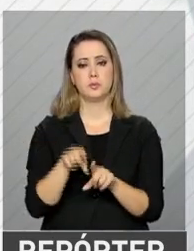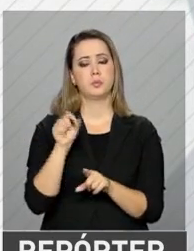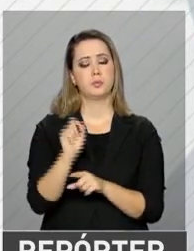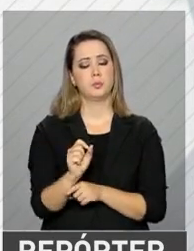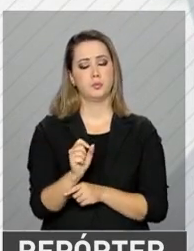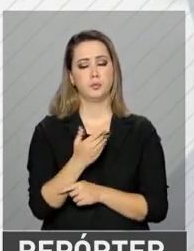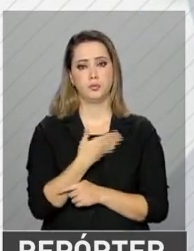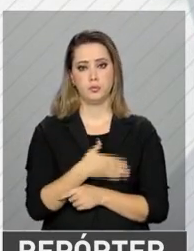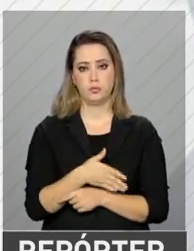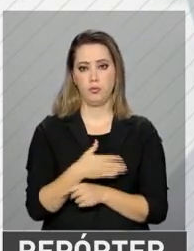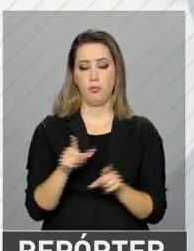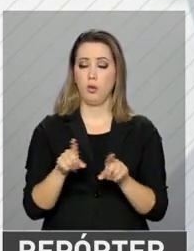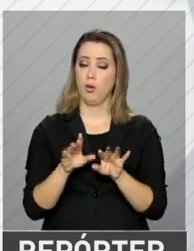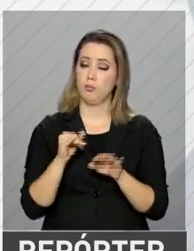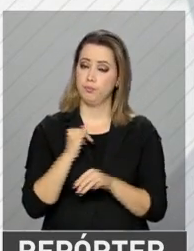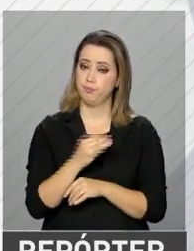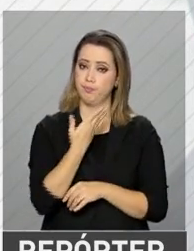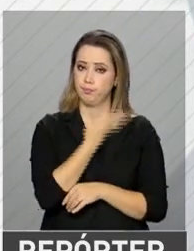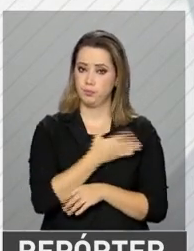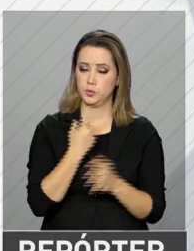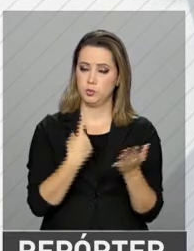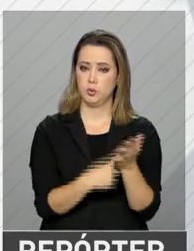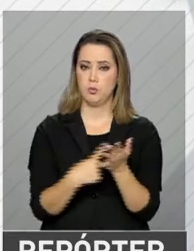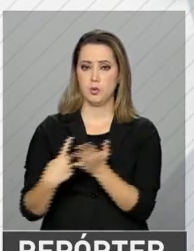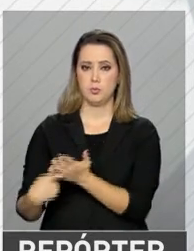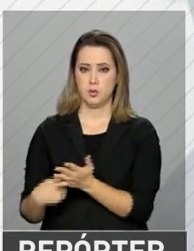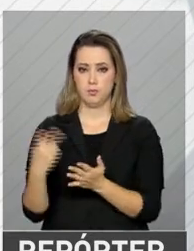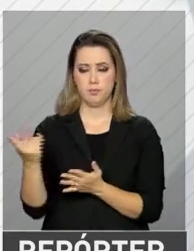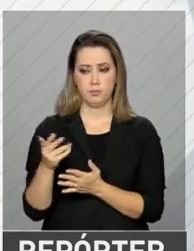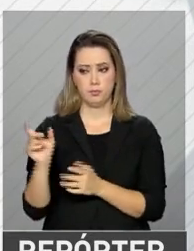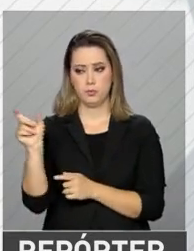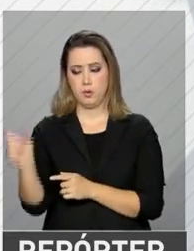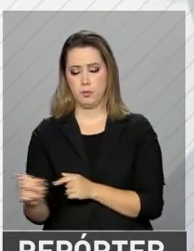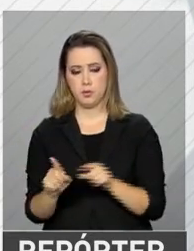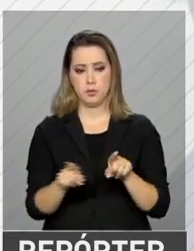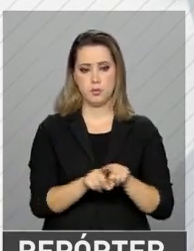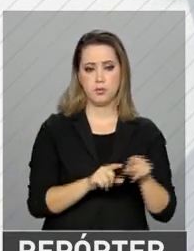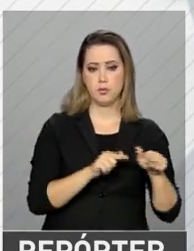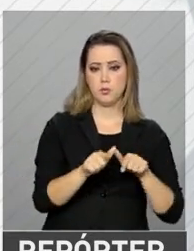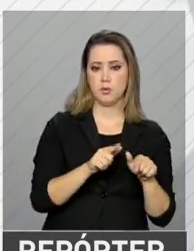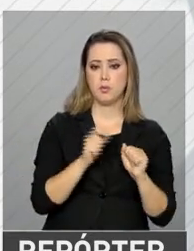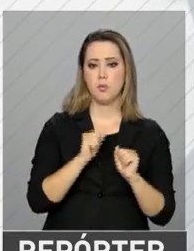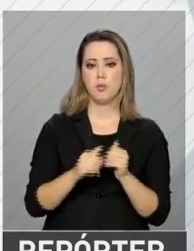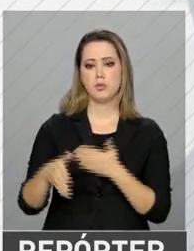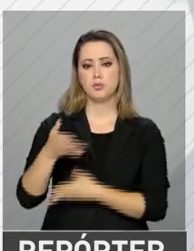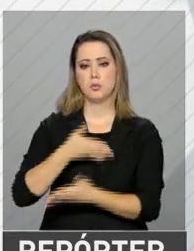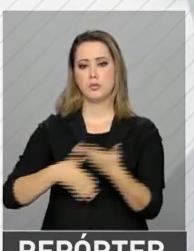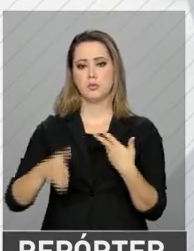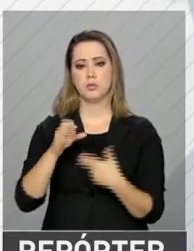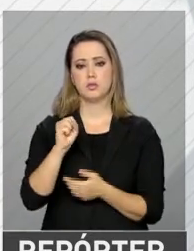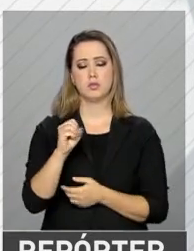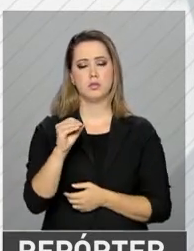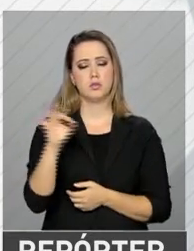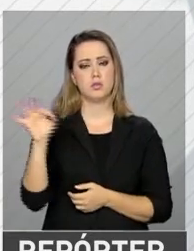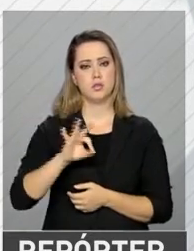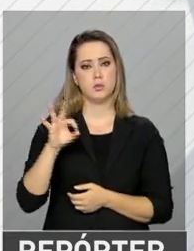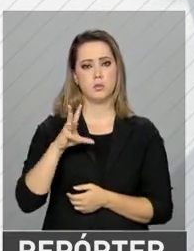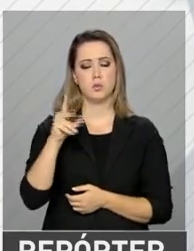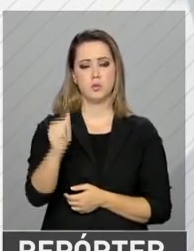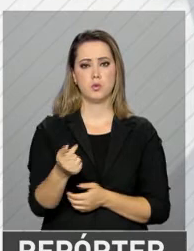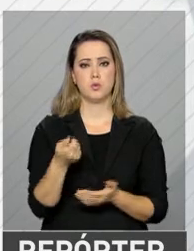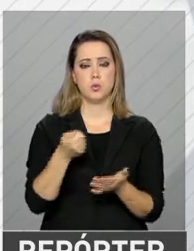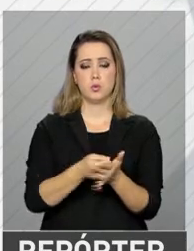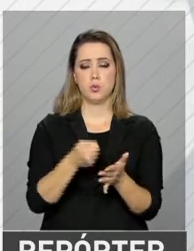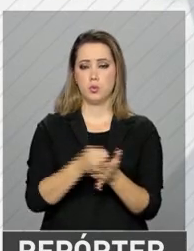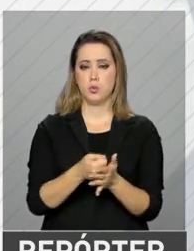fgts neste caso de desligamento em comum acordo o empregado também vai poder movimentar até 80% do valor depositado pela